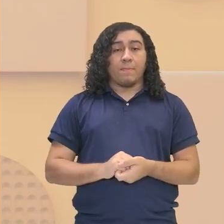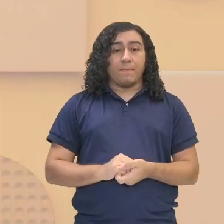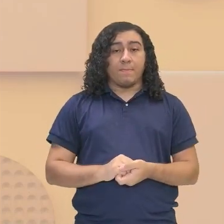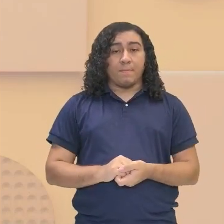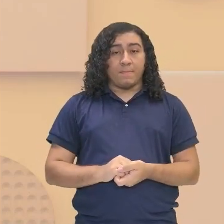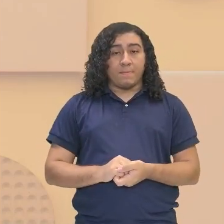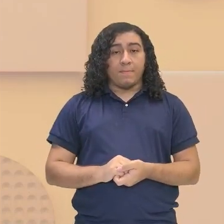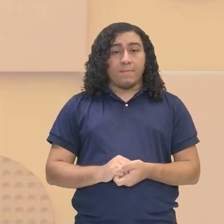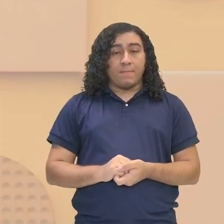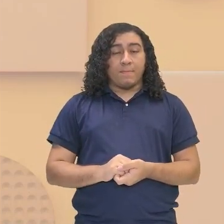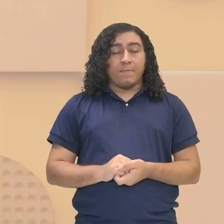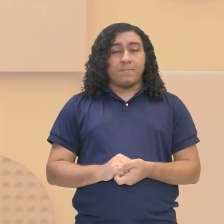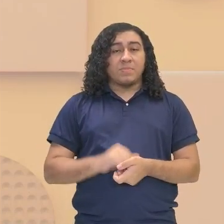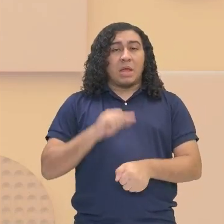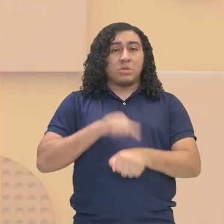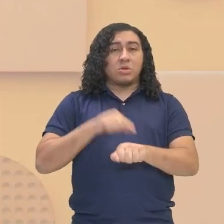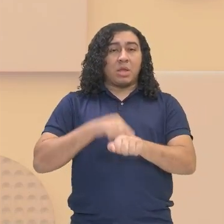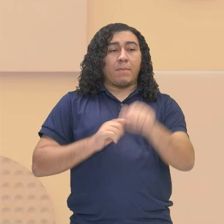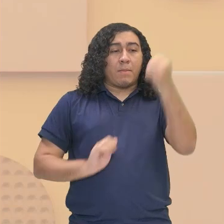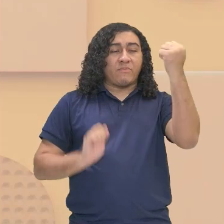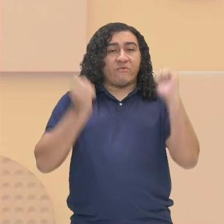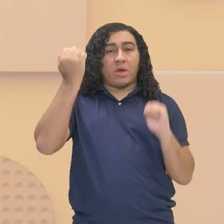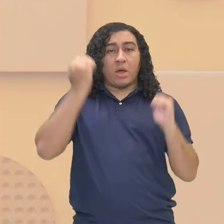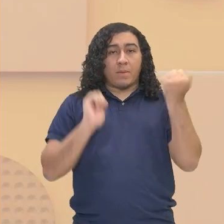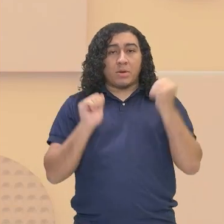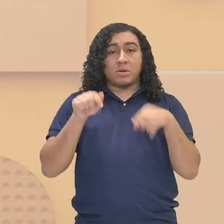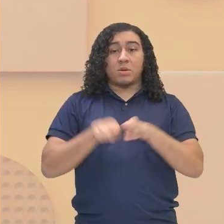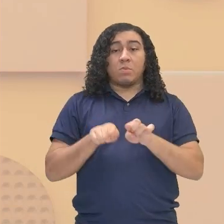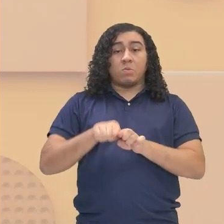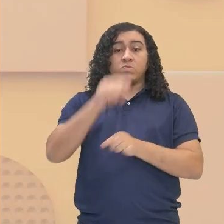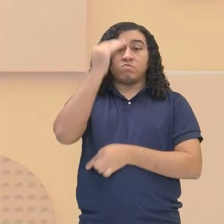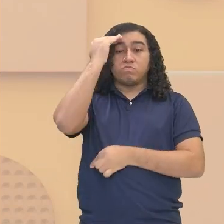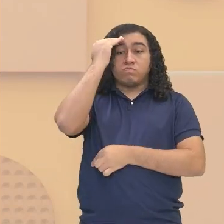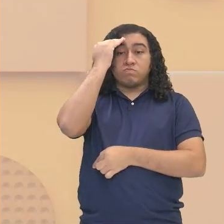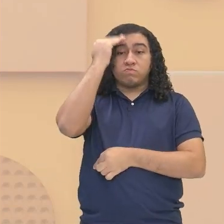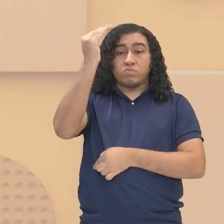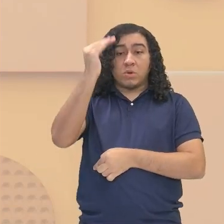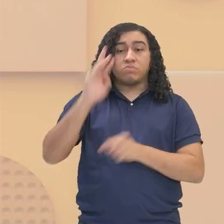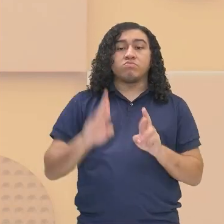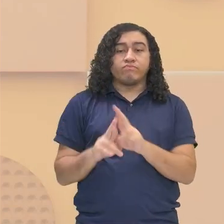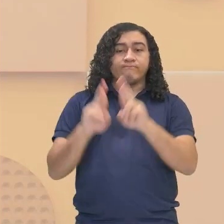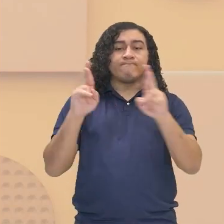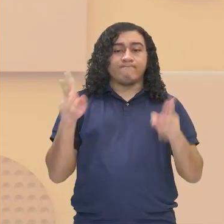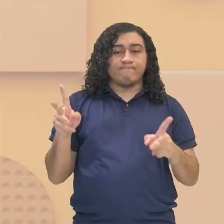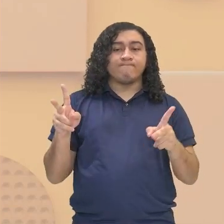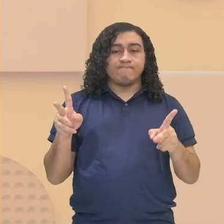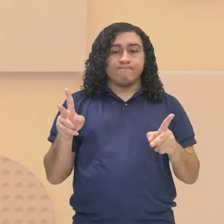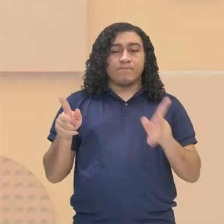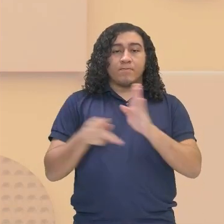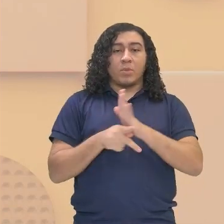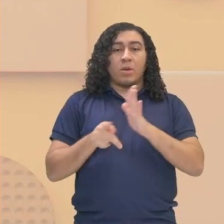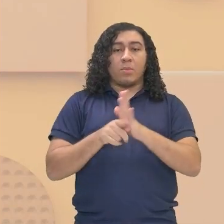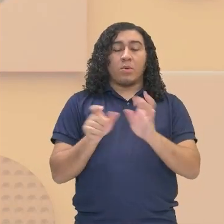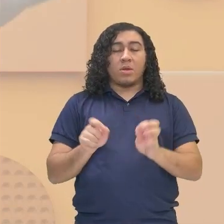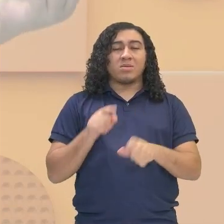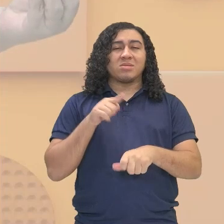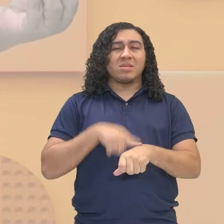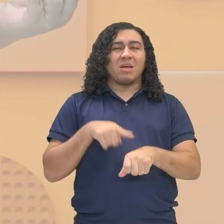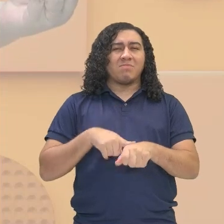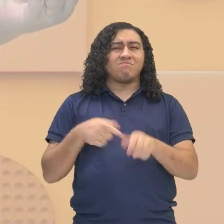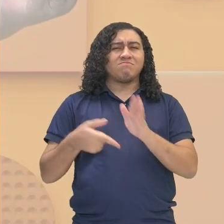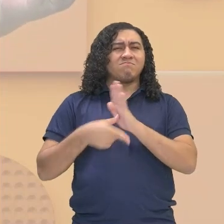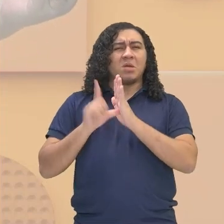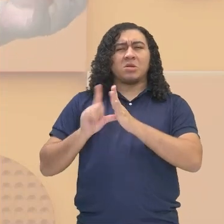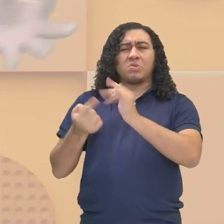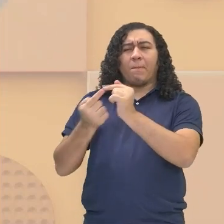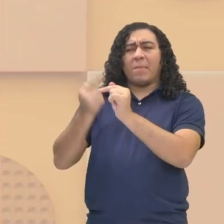Lá do tempo das fábricas e, principalmente, muito diverso e muito diferente lá dos primeiros